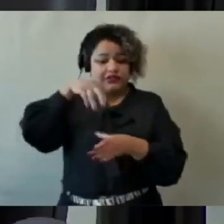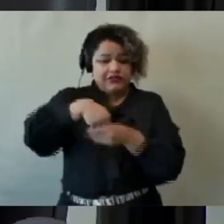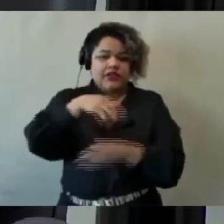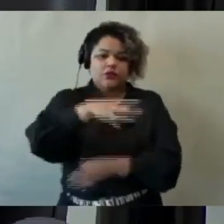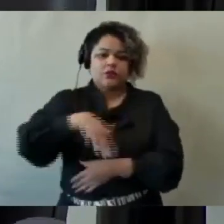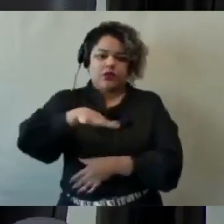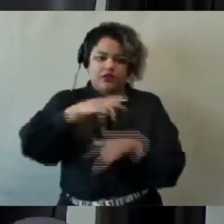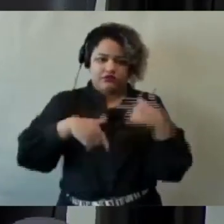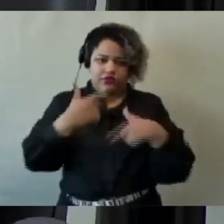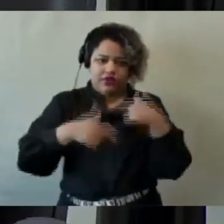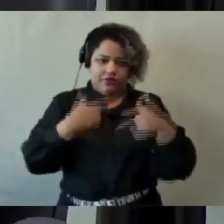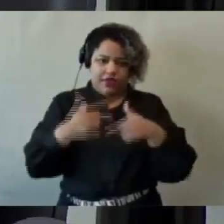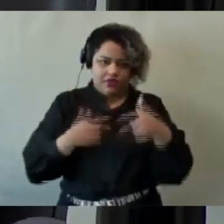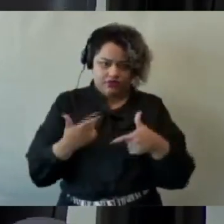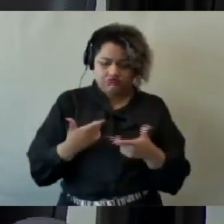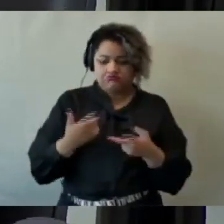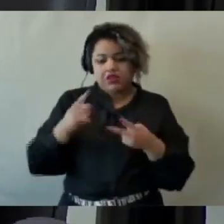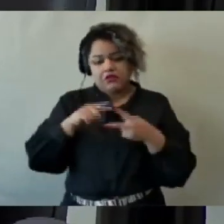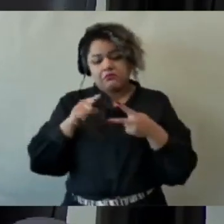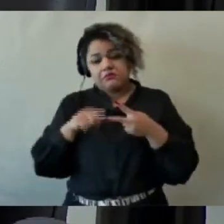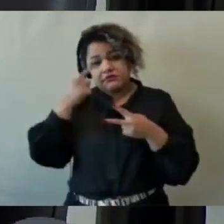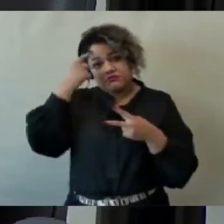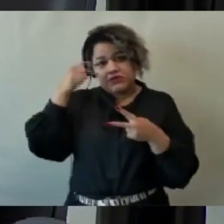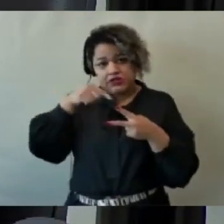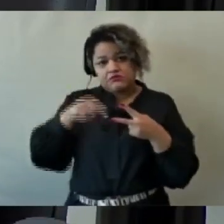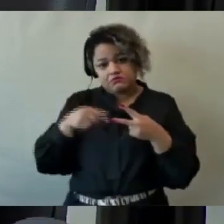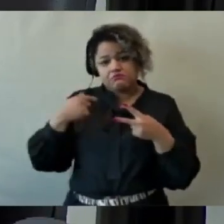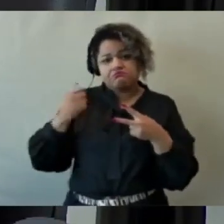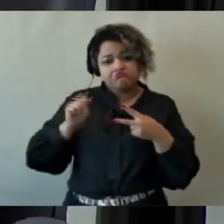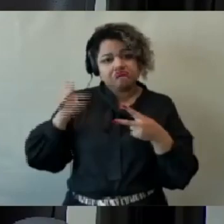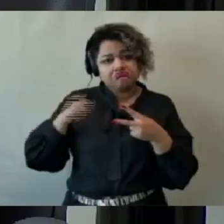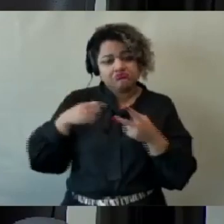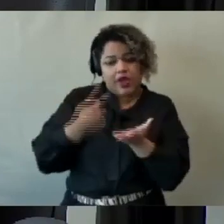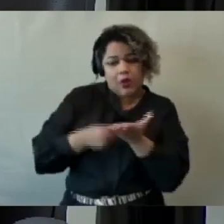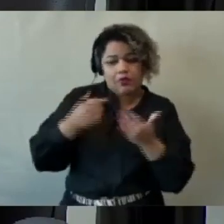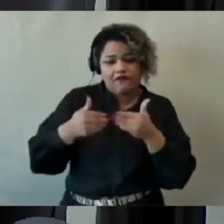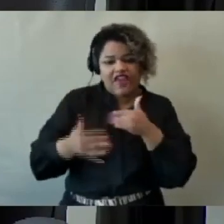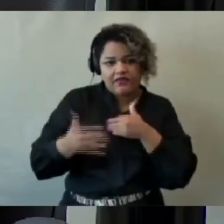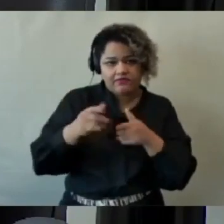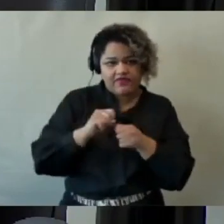quer fazer mais alguma sugestão de encaminhamento.